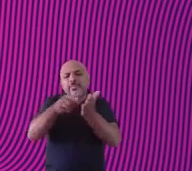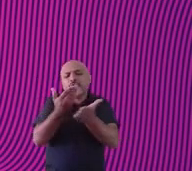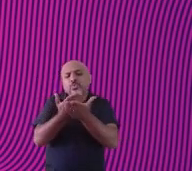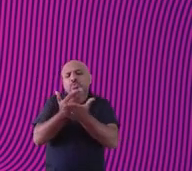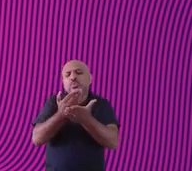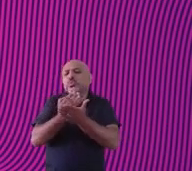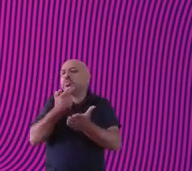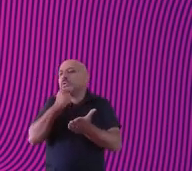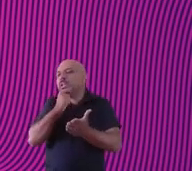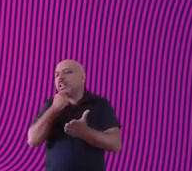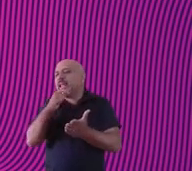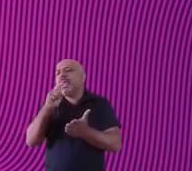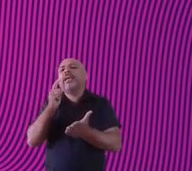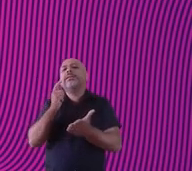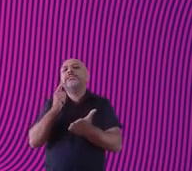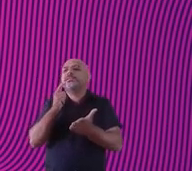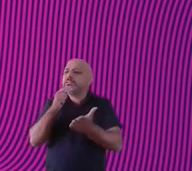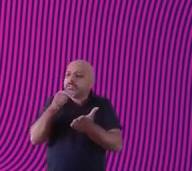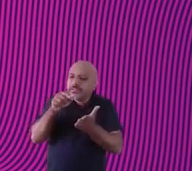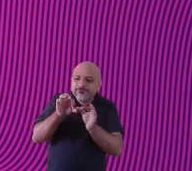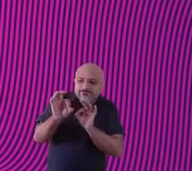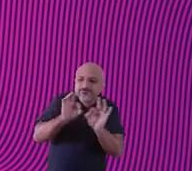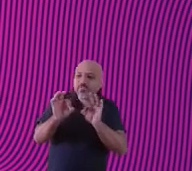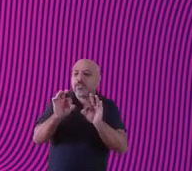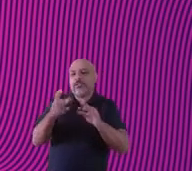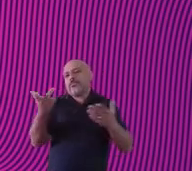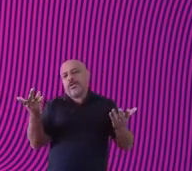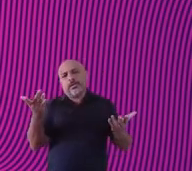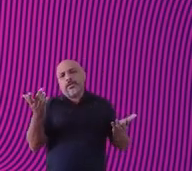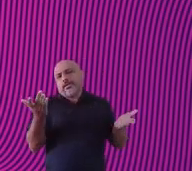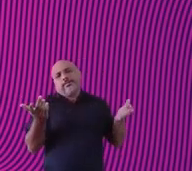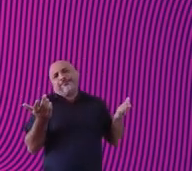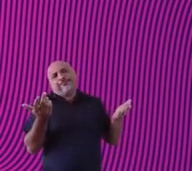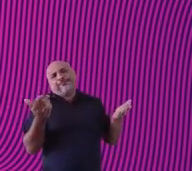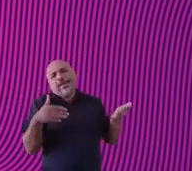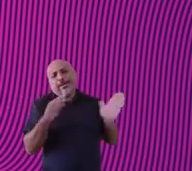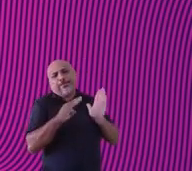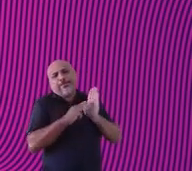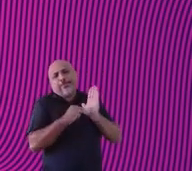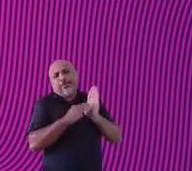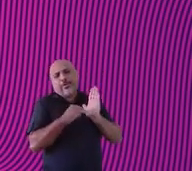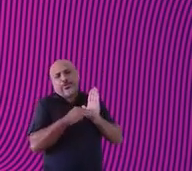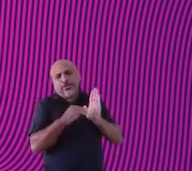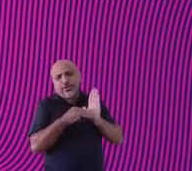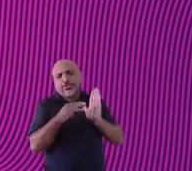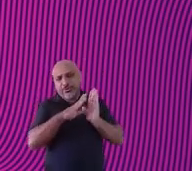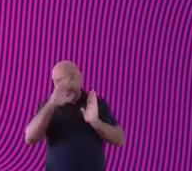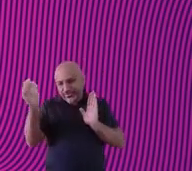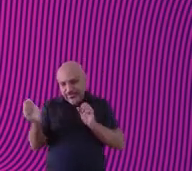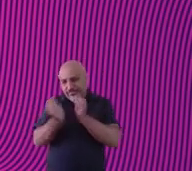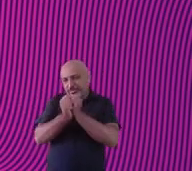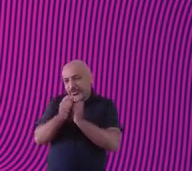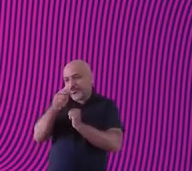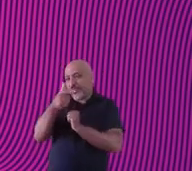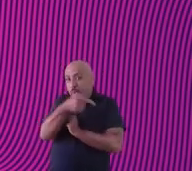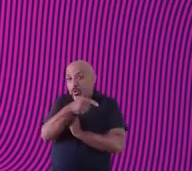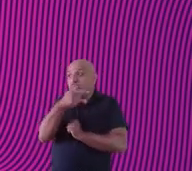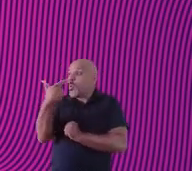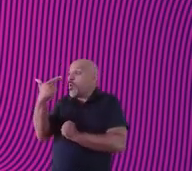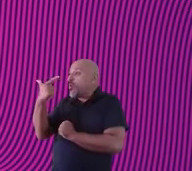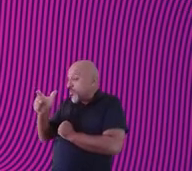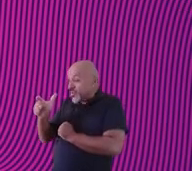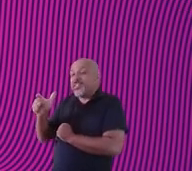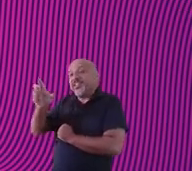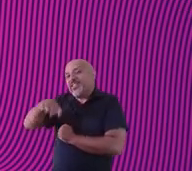estudo inglês enfim agora você fala assim metodologicamente a gente tá juntando uma coisa com a outra então a